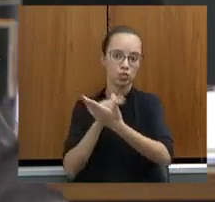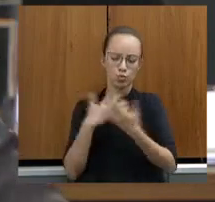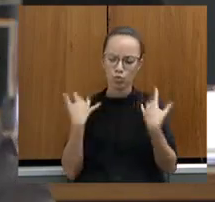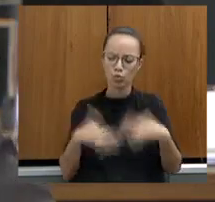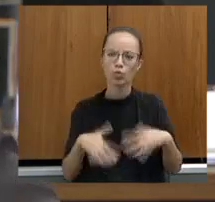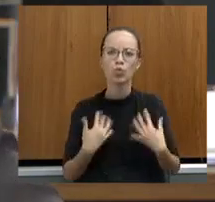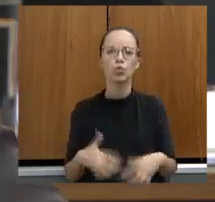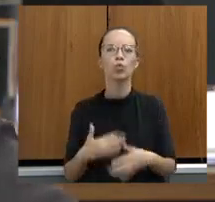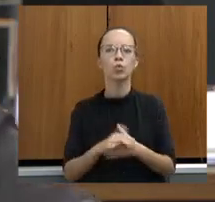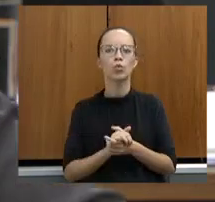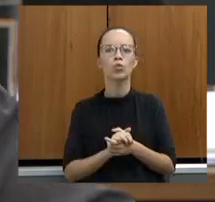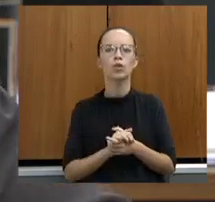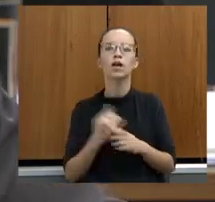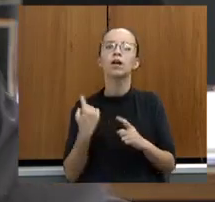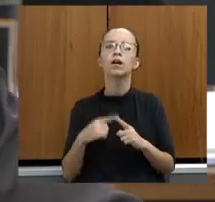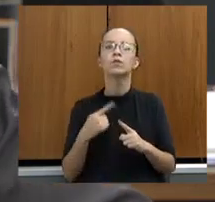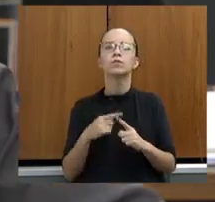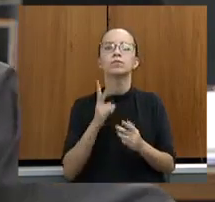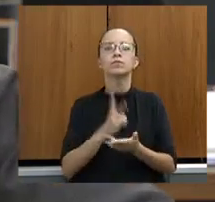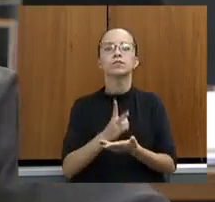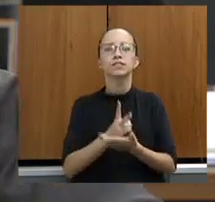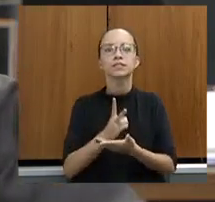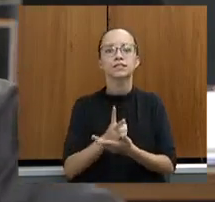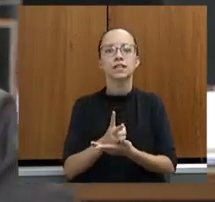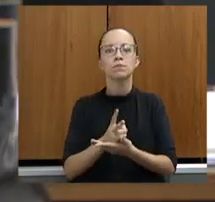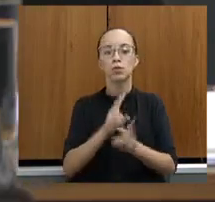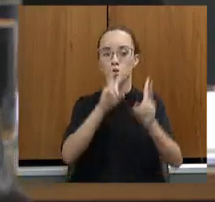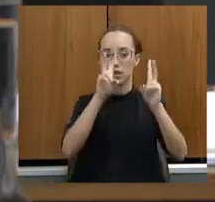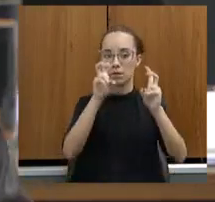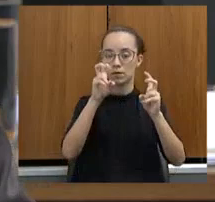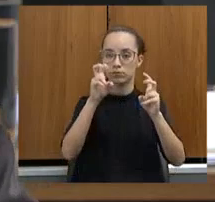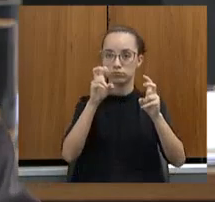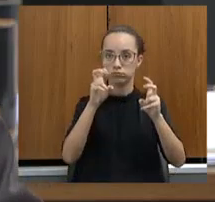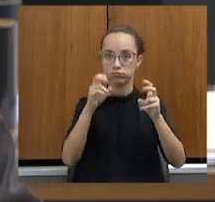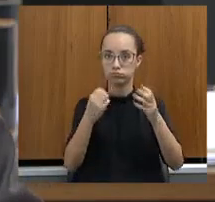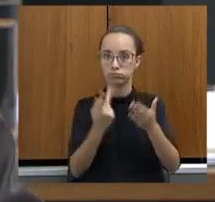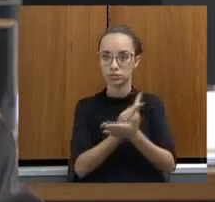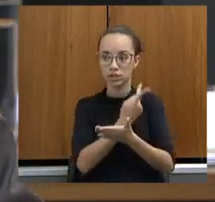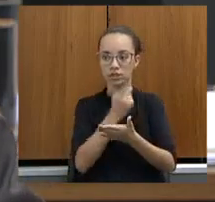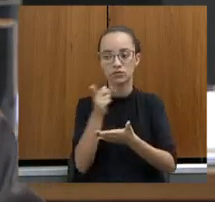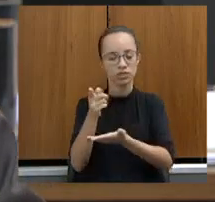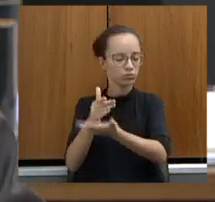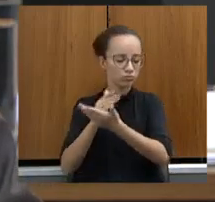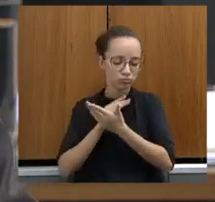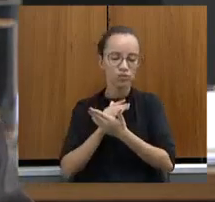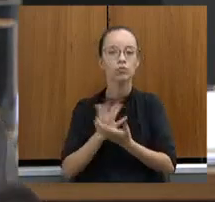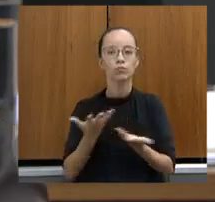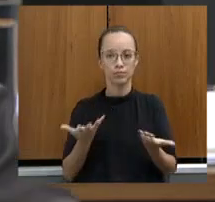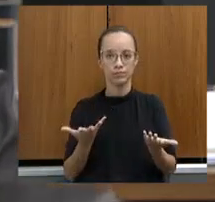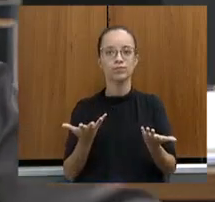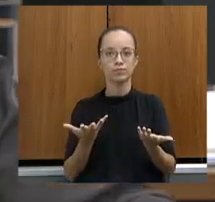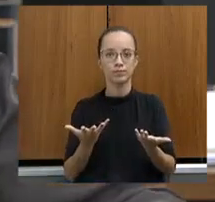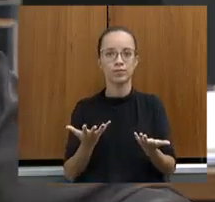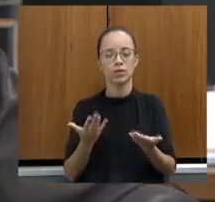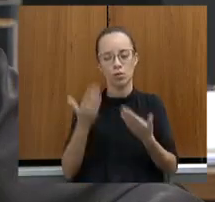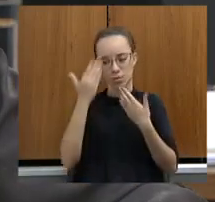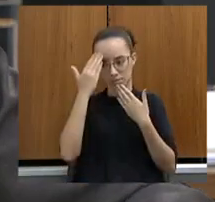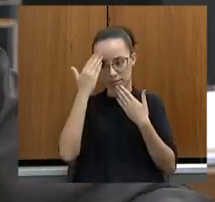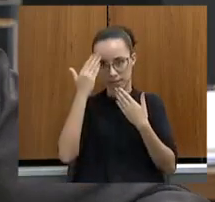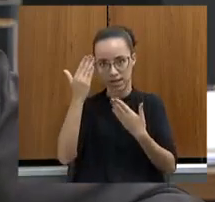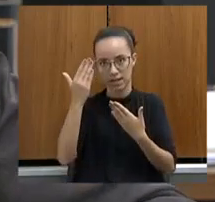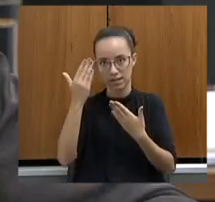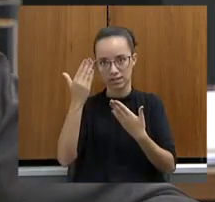porque também sempre quis discutir o tema e contribuir com o tema então registra aqui também os meus